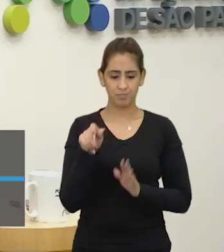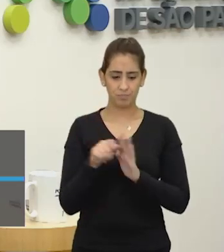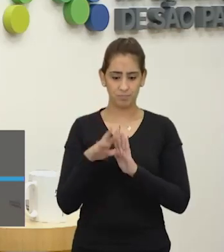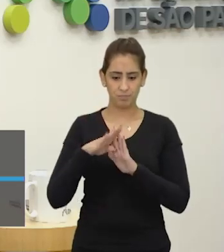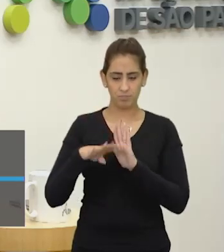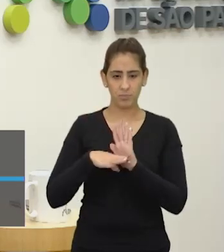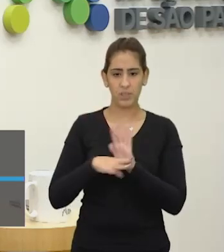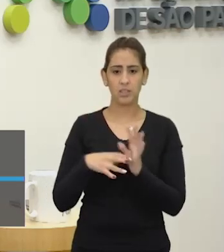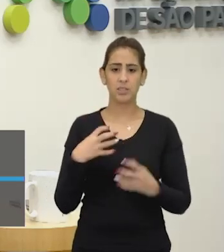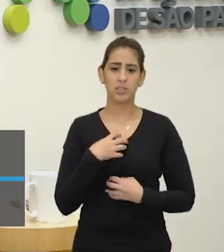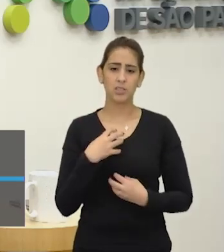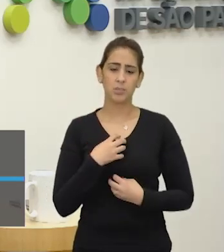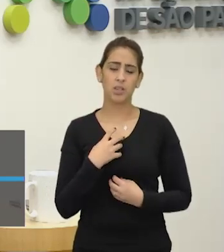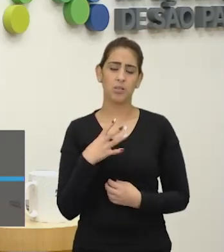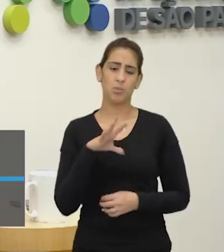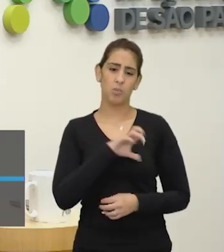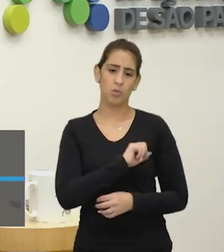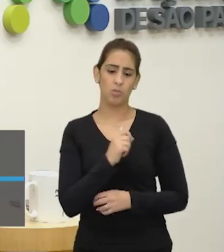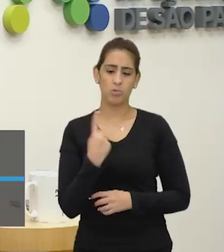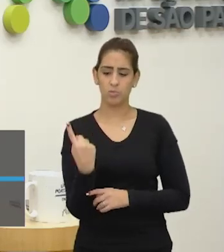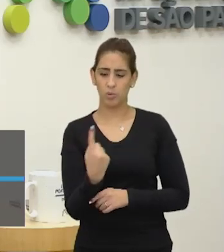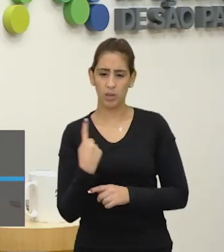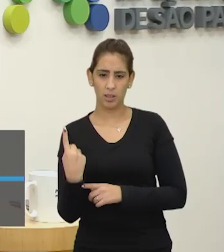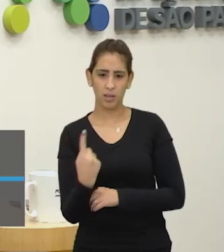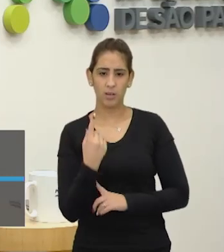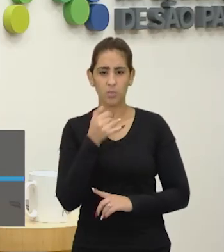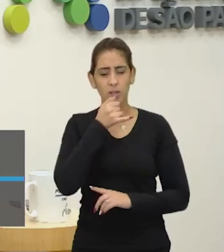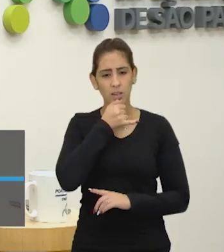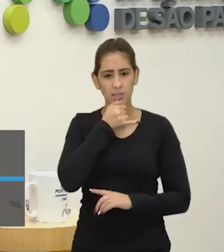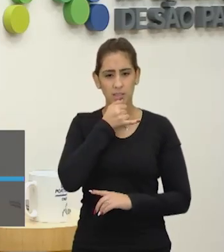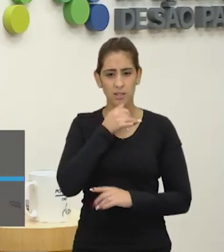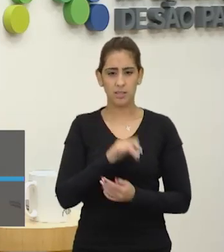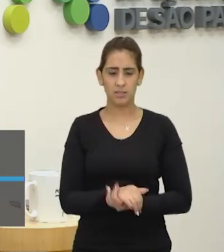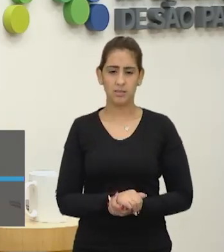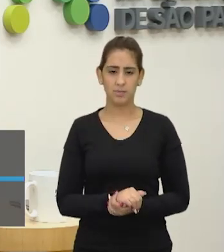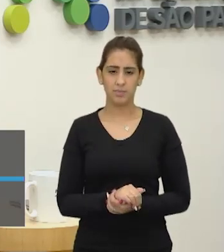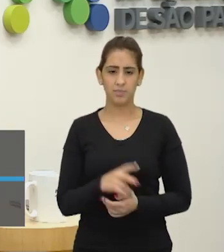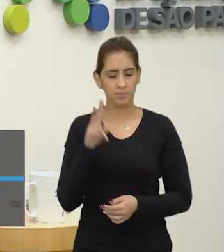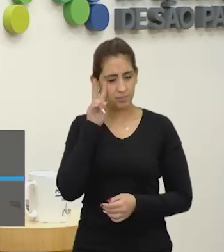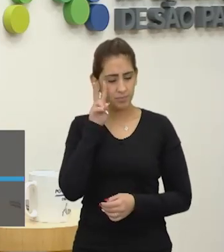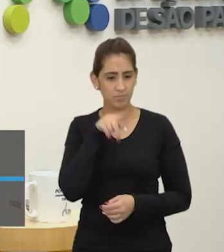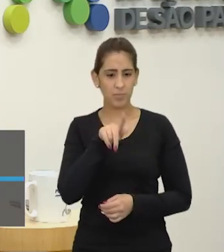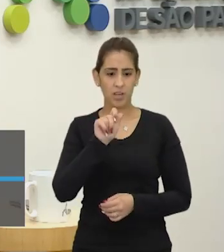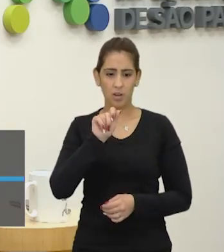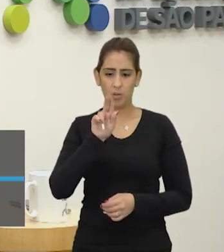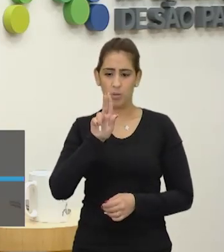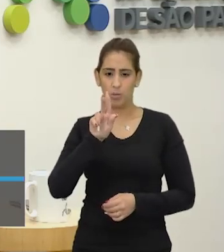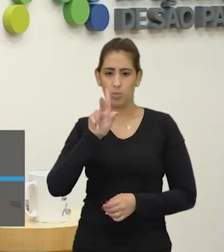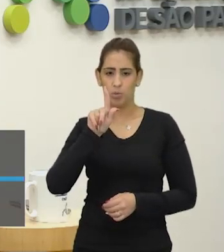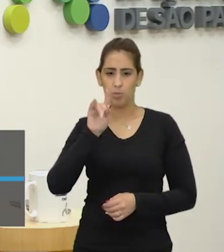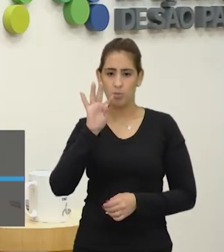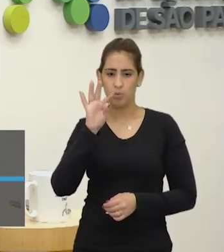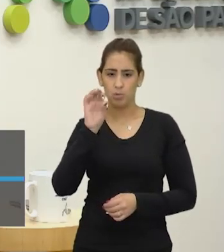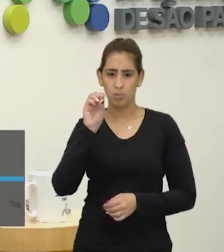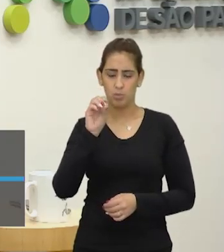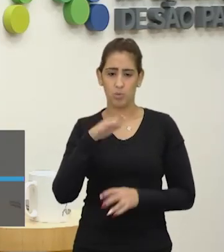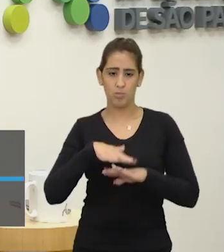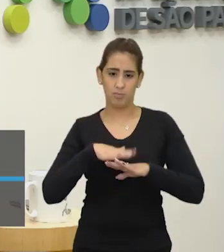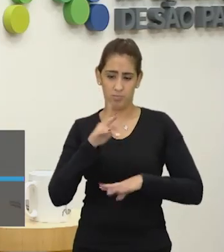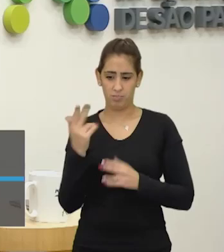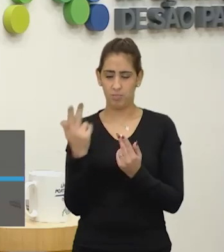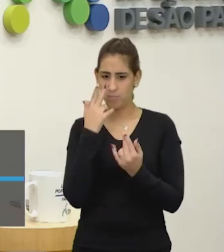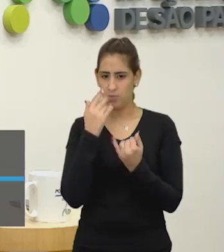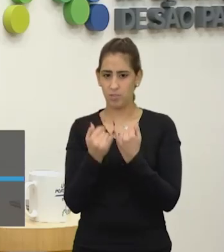sofrimento amoroso, solidão, tristeza. Eu lembro muito do que o Augusto dos Anjos é. Só que o Augusto dos Anjos, Flor Bela Espanca. Anota